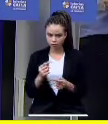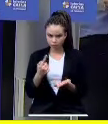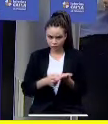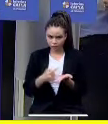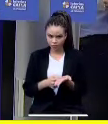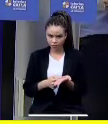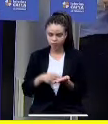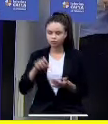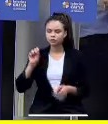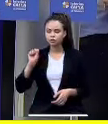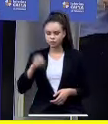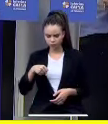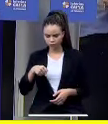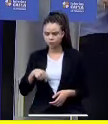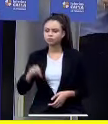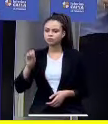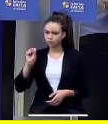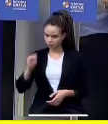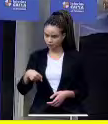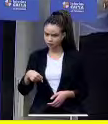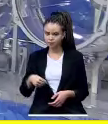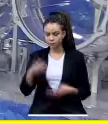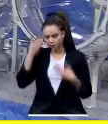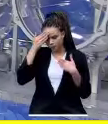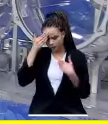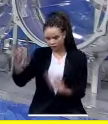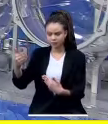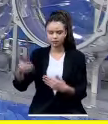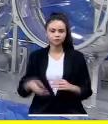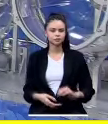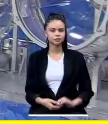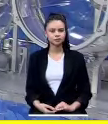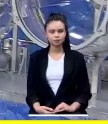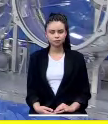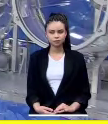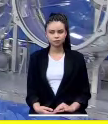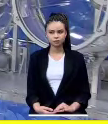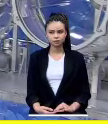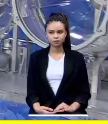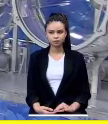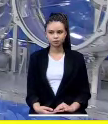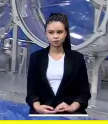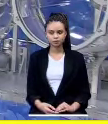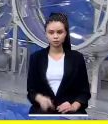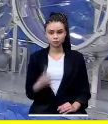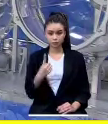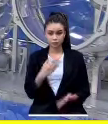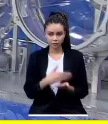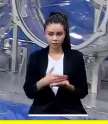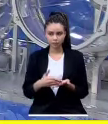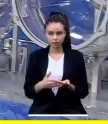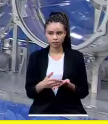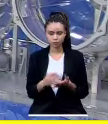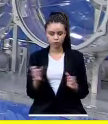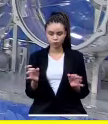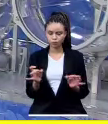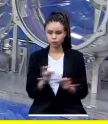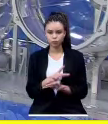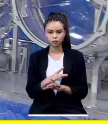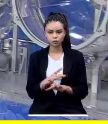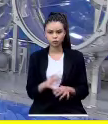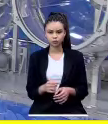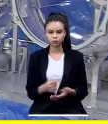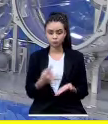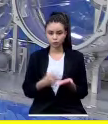Sim, confirmo. Sim, confirmo. Obrigado. Primeira etapa do sorteio da Time Mania realizada, validado por nossas